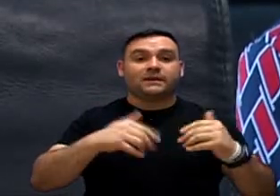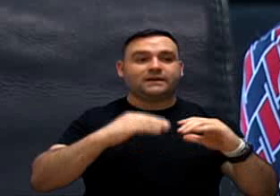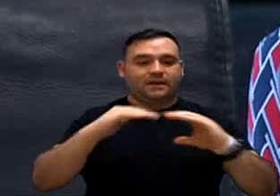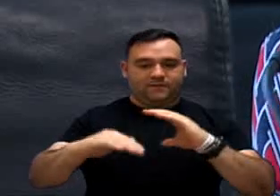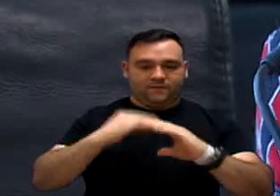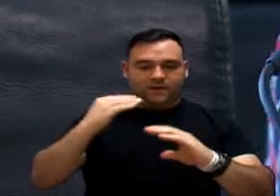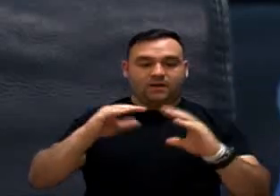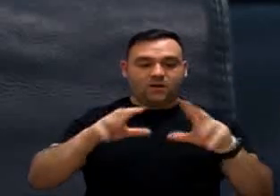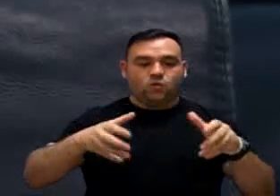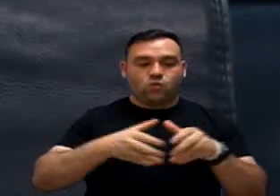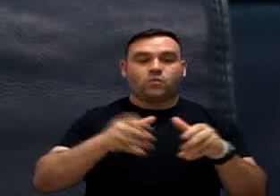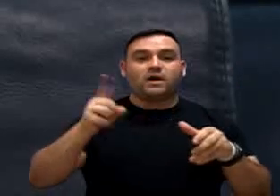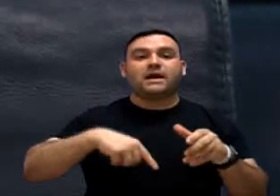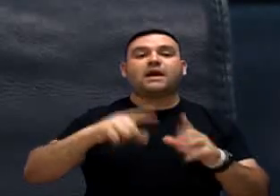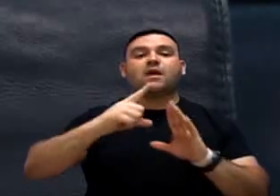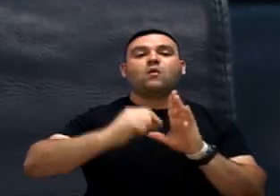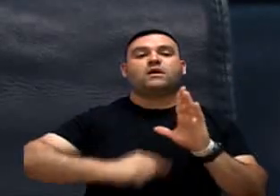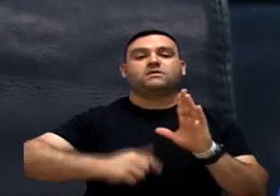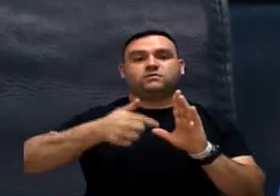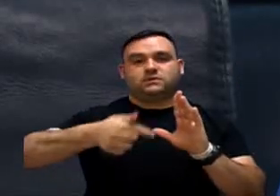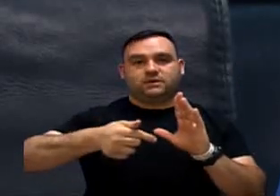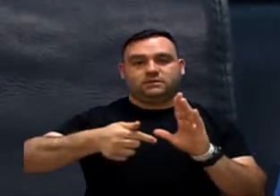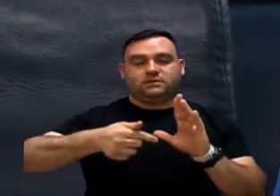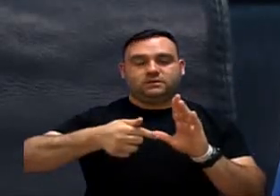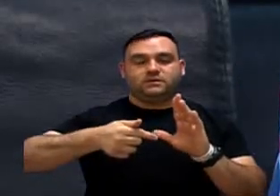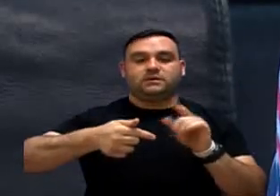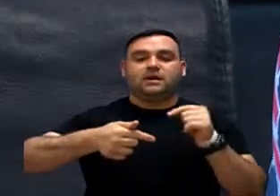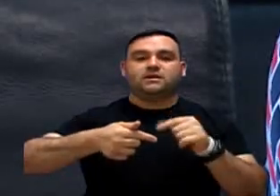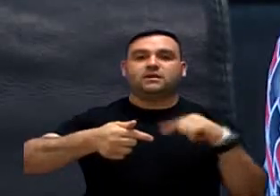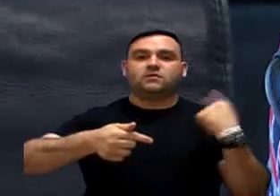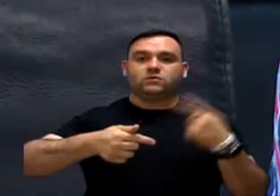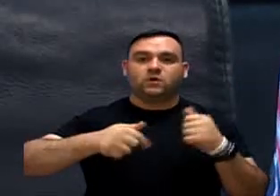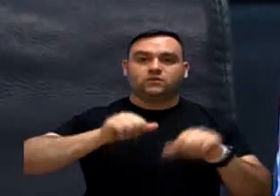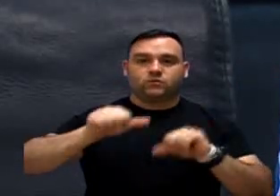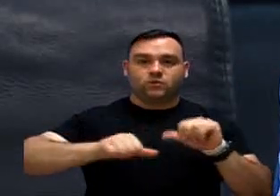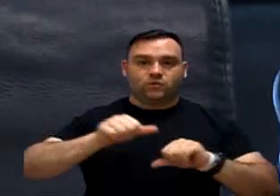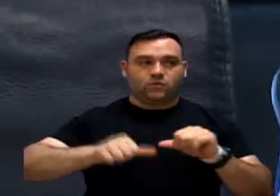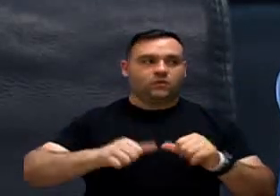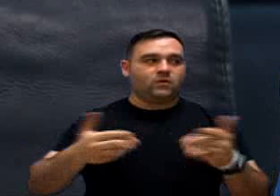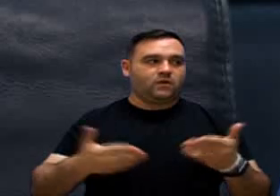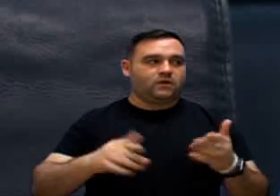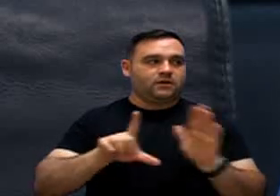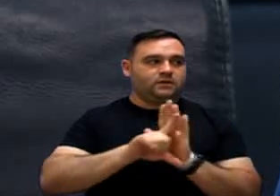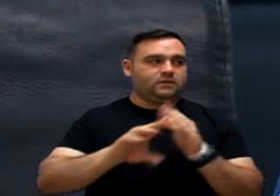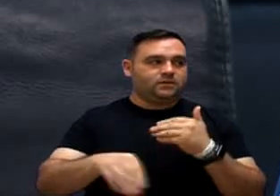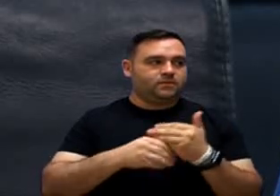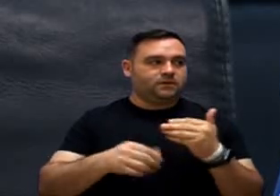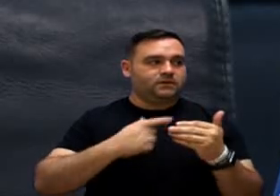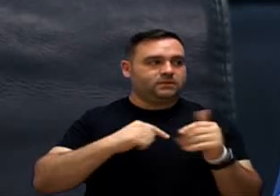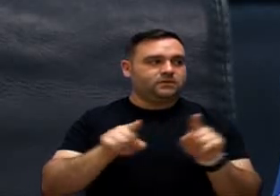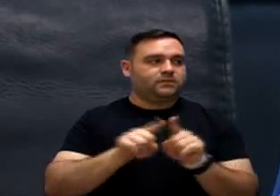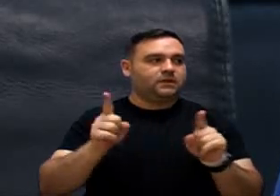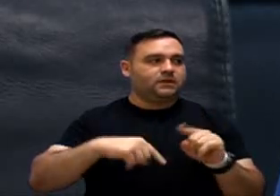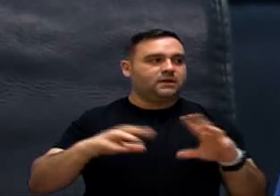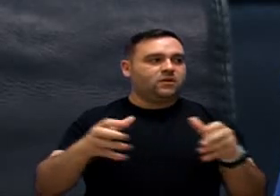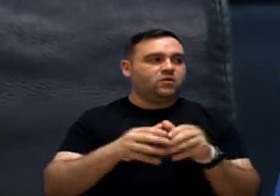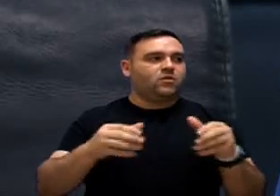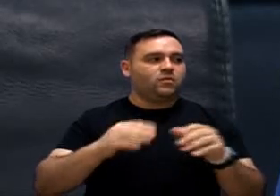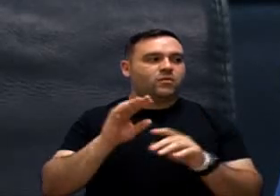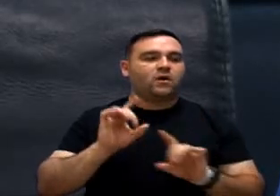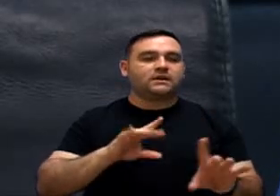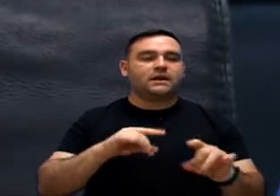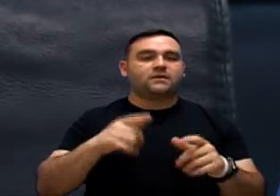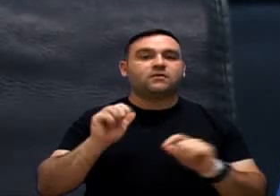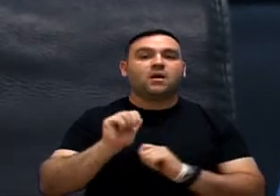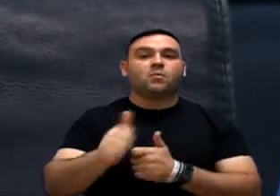cá, para essa comissão, que é o artigo 7º, que nós fazemos a alteração aí com uma emenda, que a comissão técnica